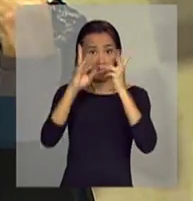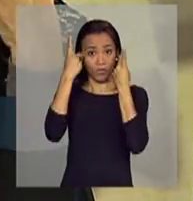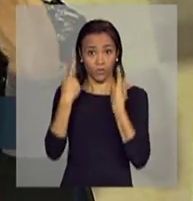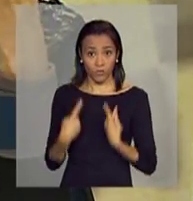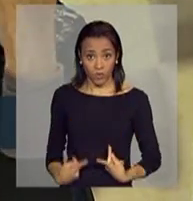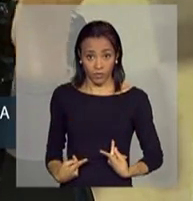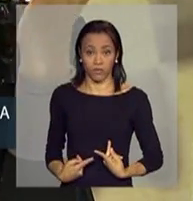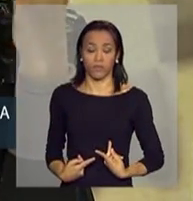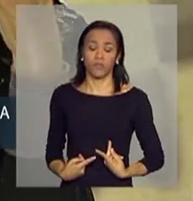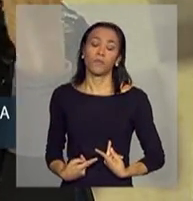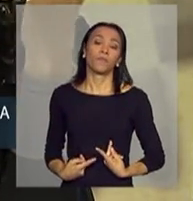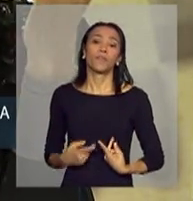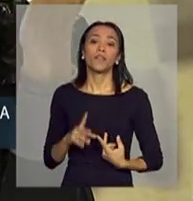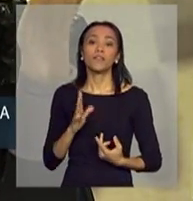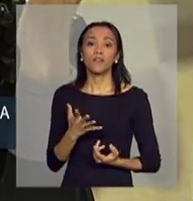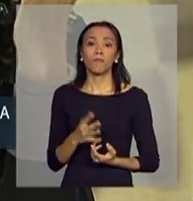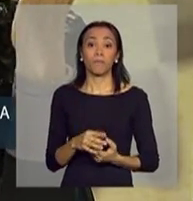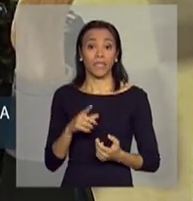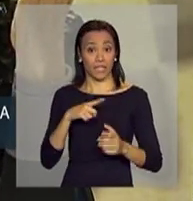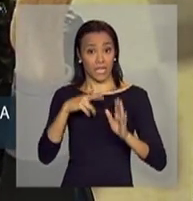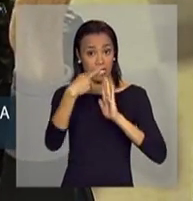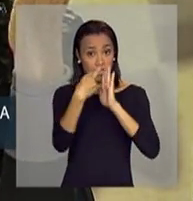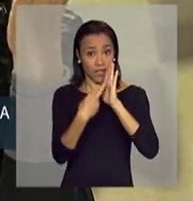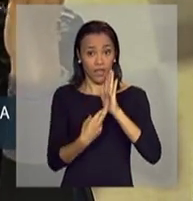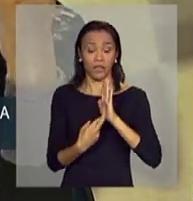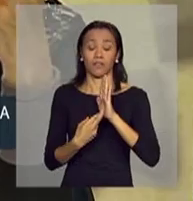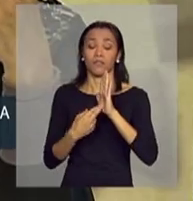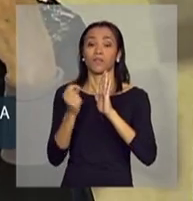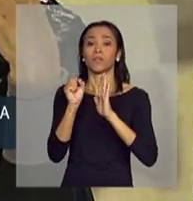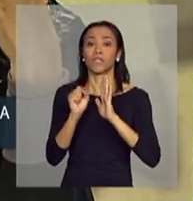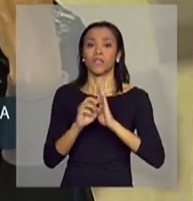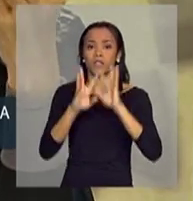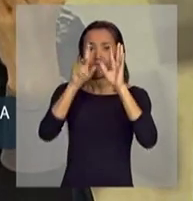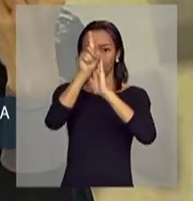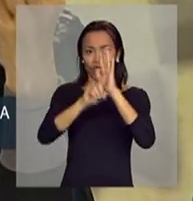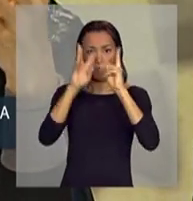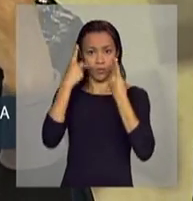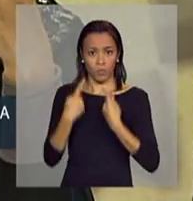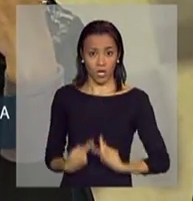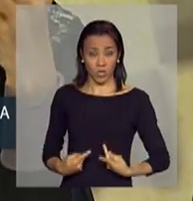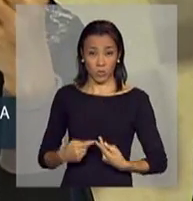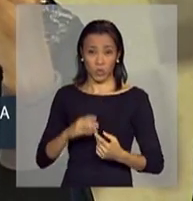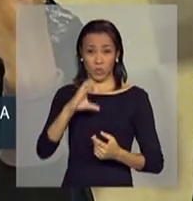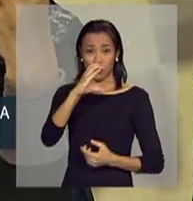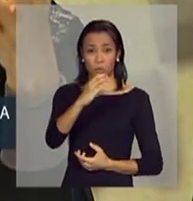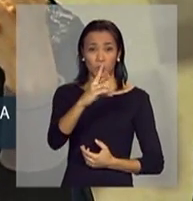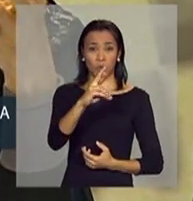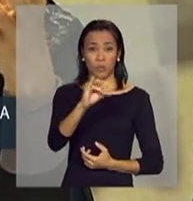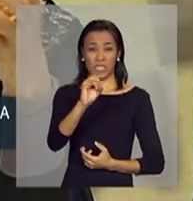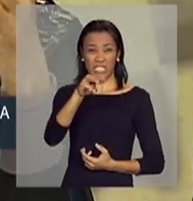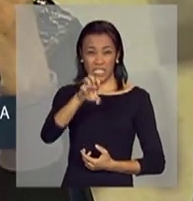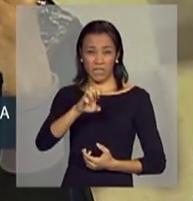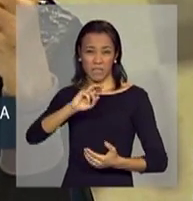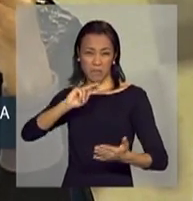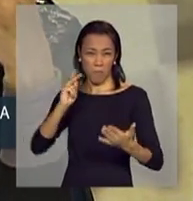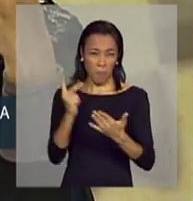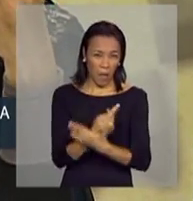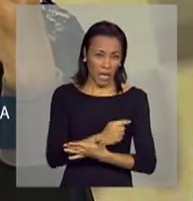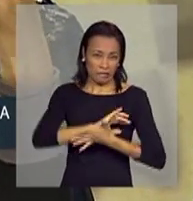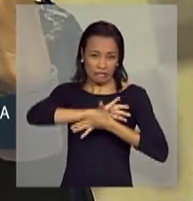direitos, entre esses princípios dos direitos humanos, os crimes de lesa humanidade são